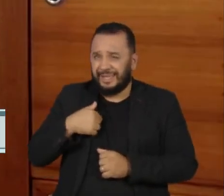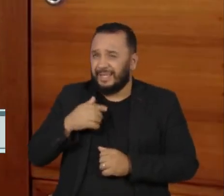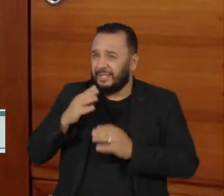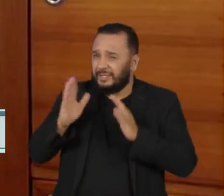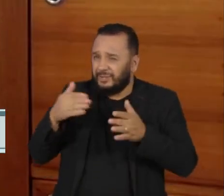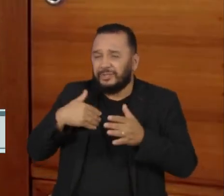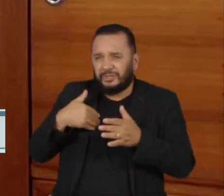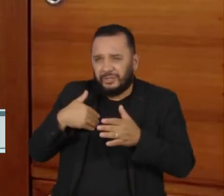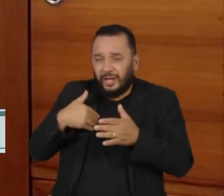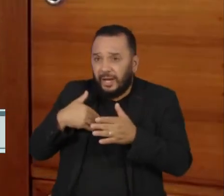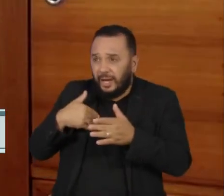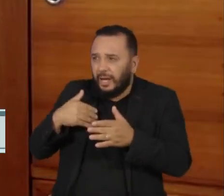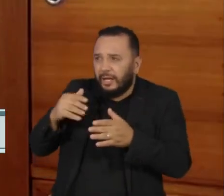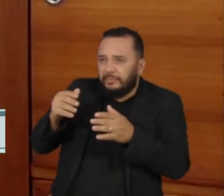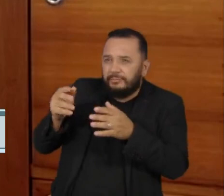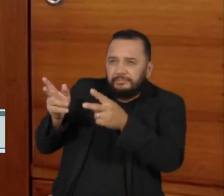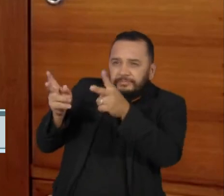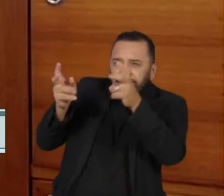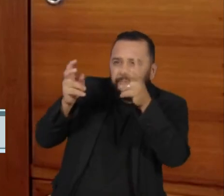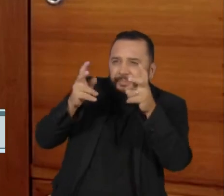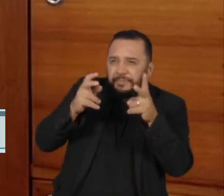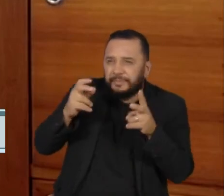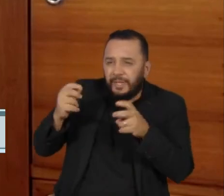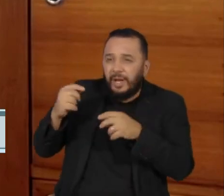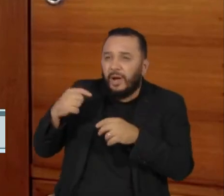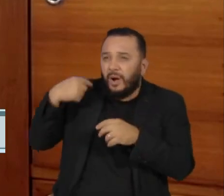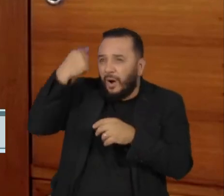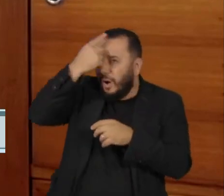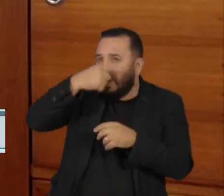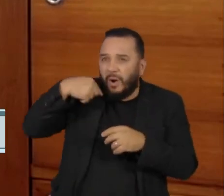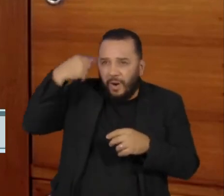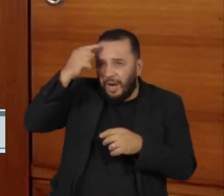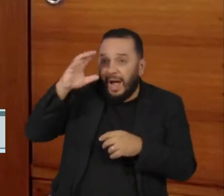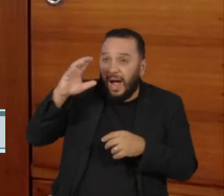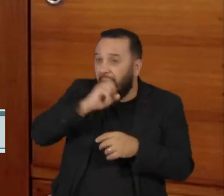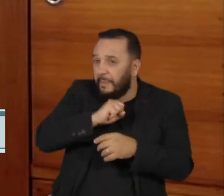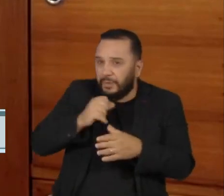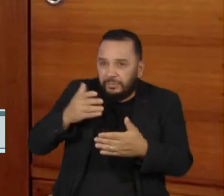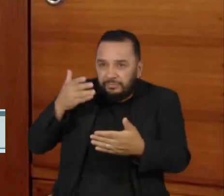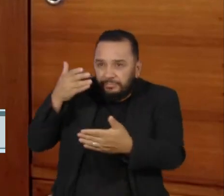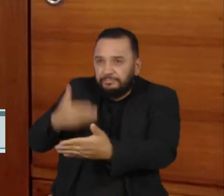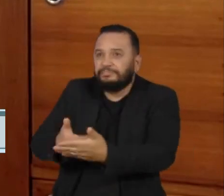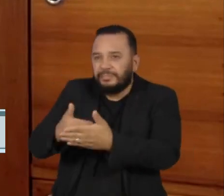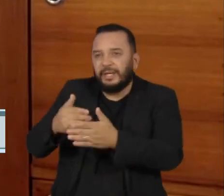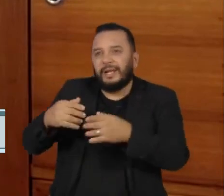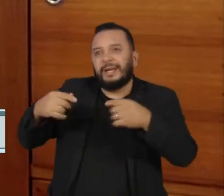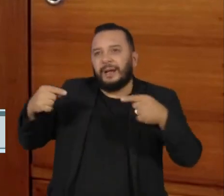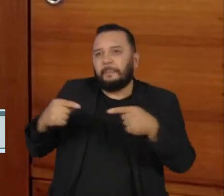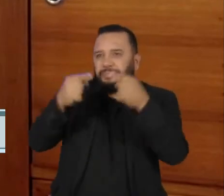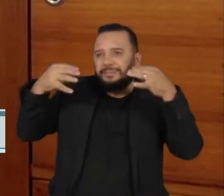curtíssimo prazo, estou falando aí de frações de horas, e aí sim é possível